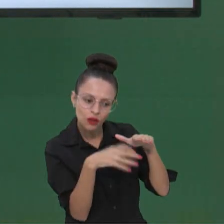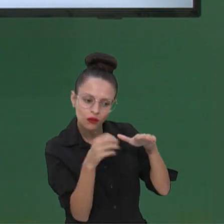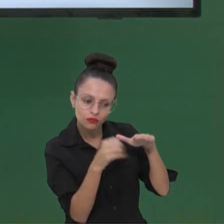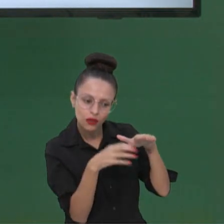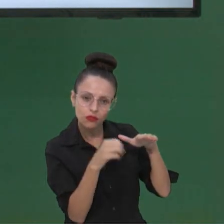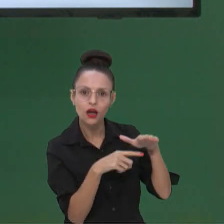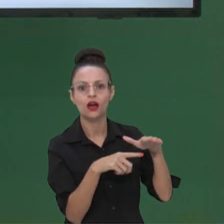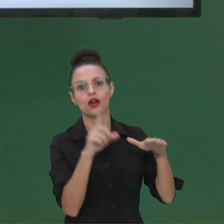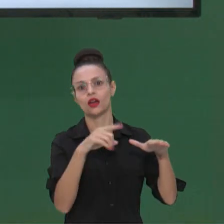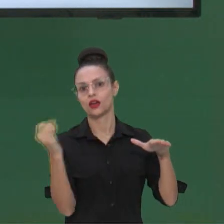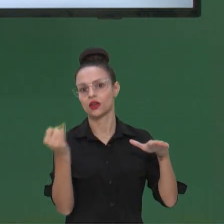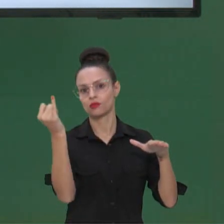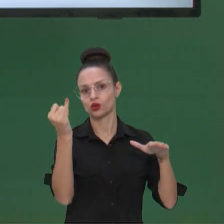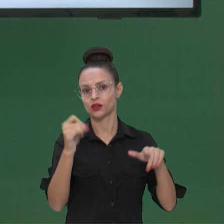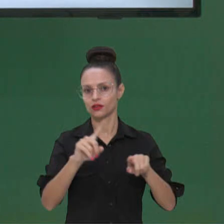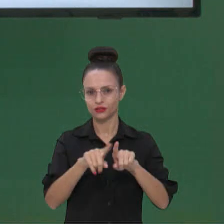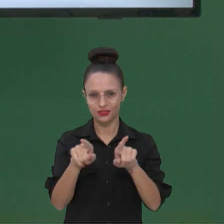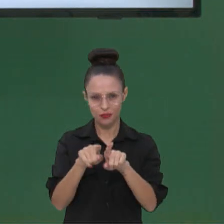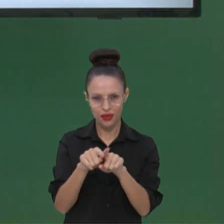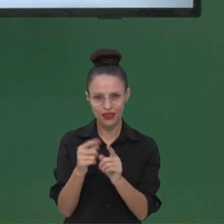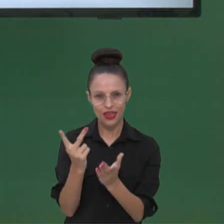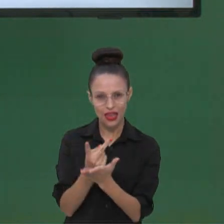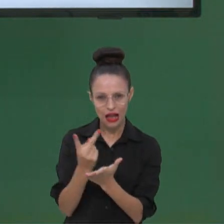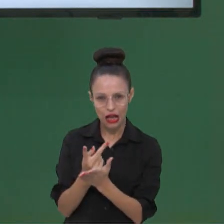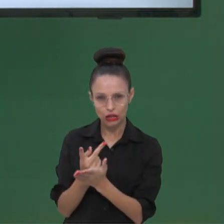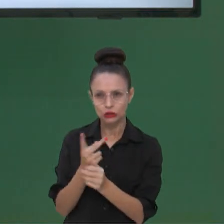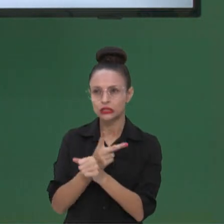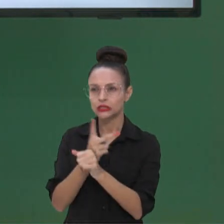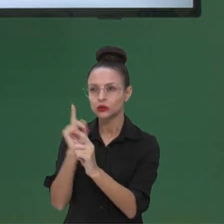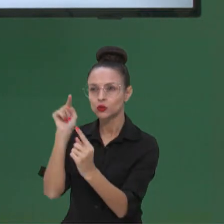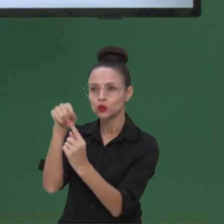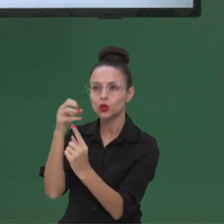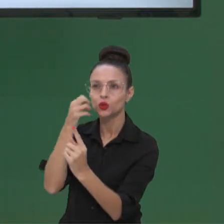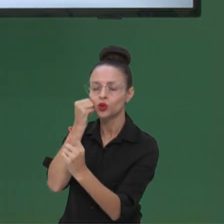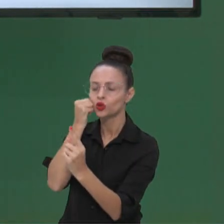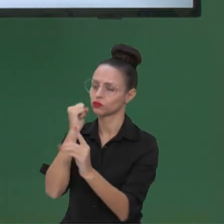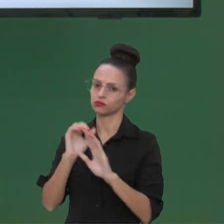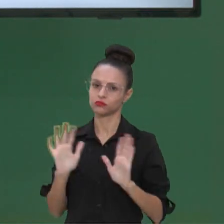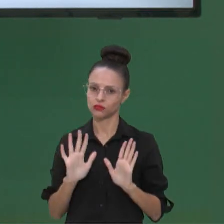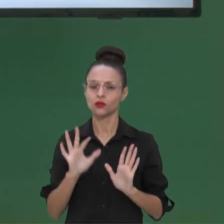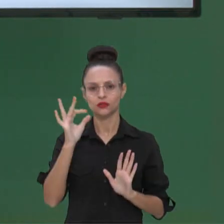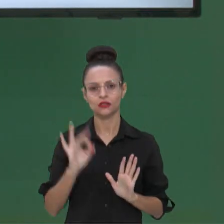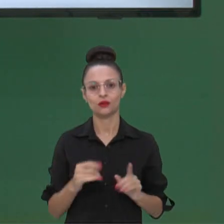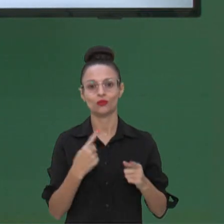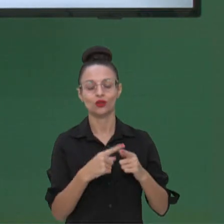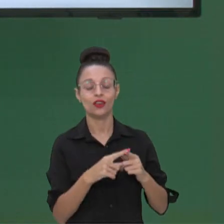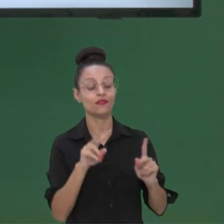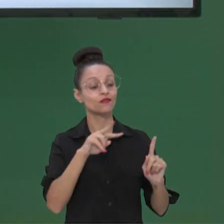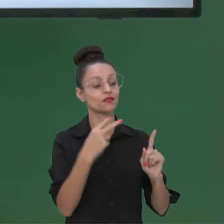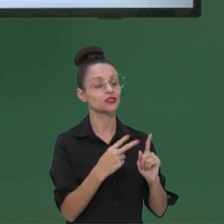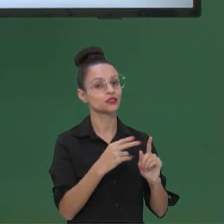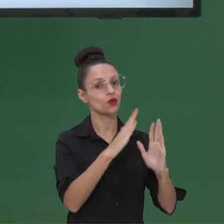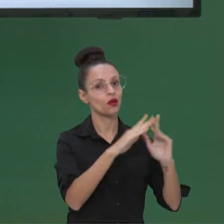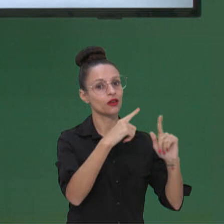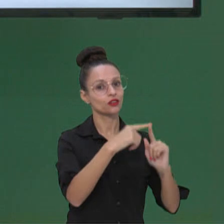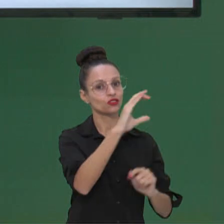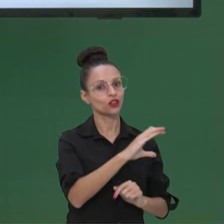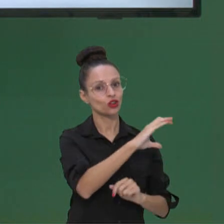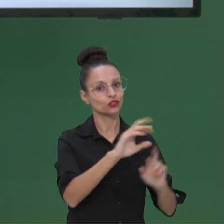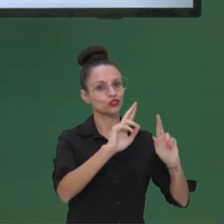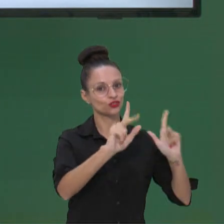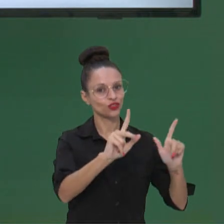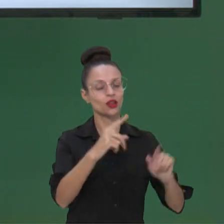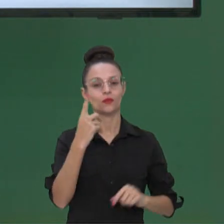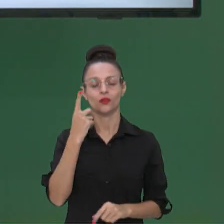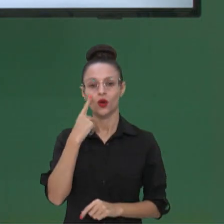essencial e ainda não é errado buscar o lucro. Uma visão diferente do que muitas vezes a Igreja Católica apresentava até então. Então, é